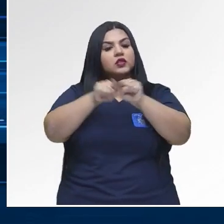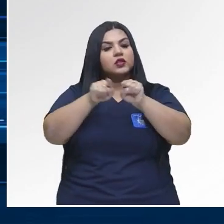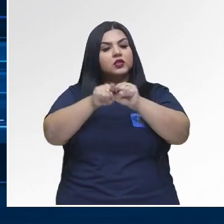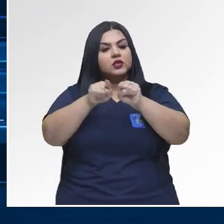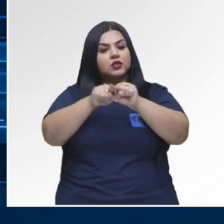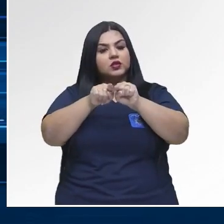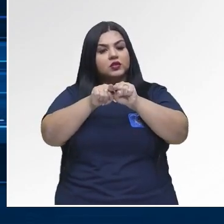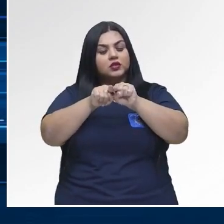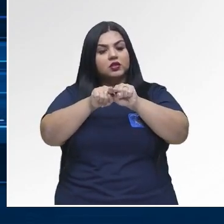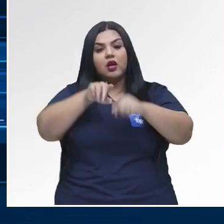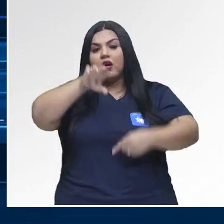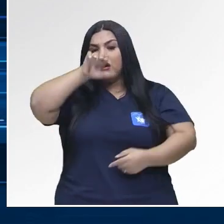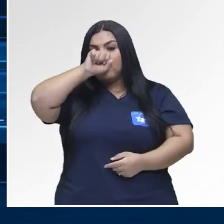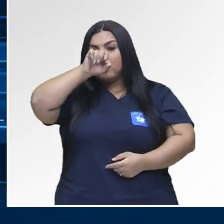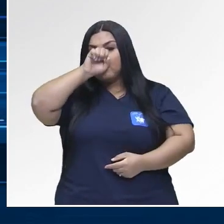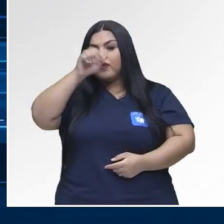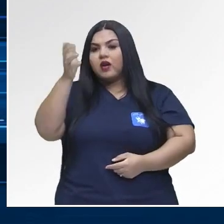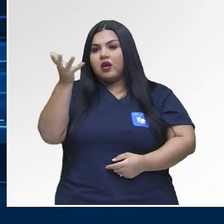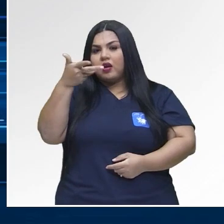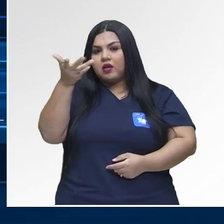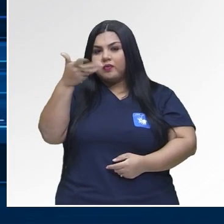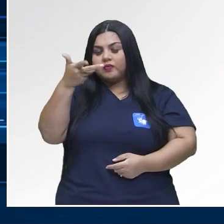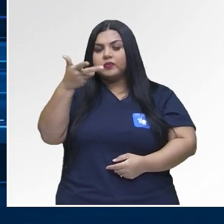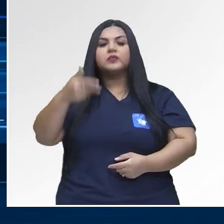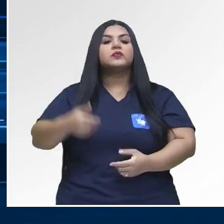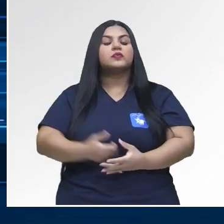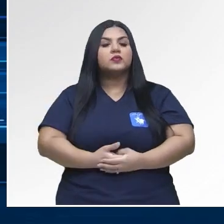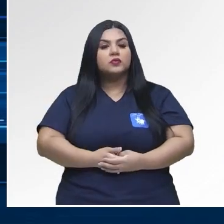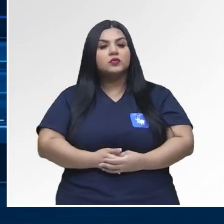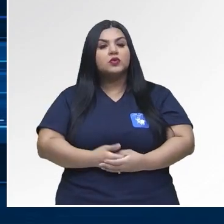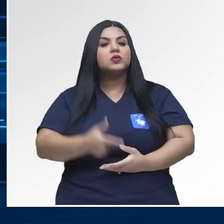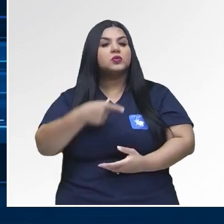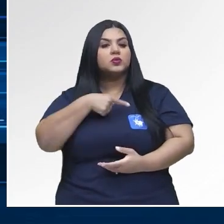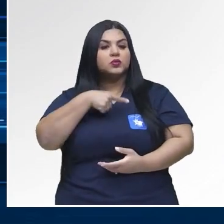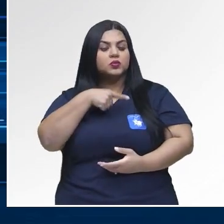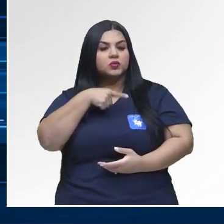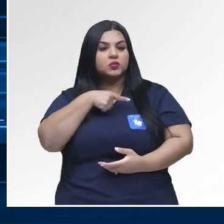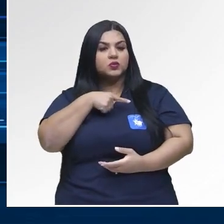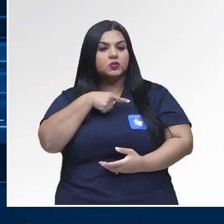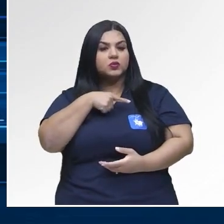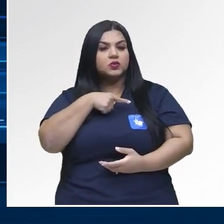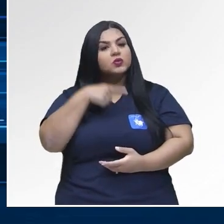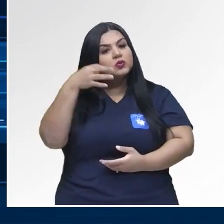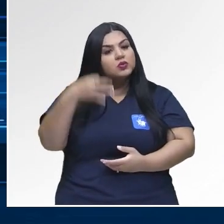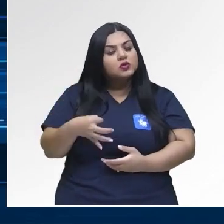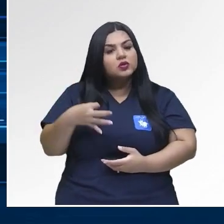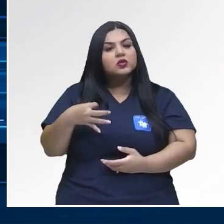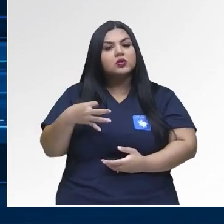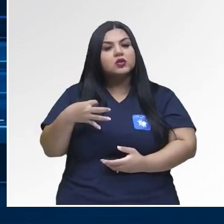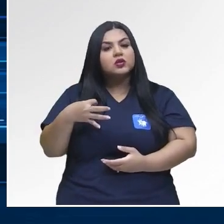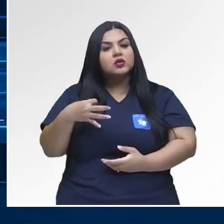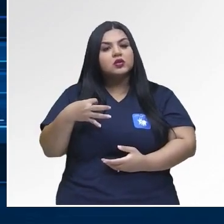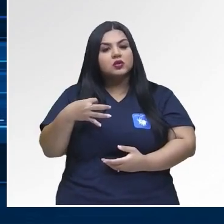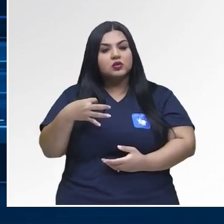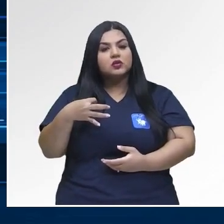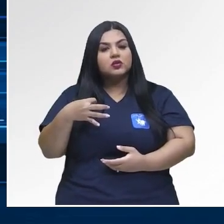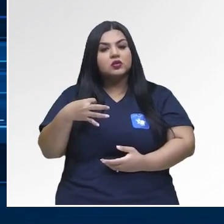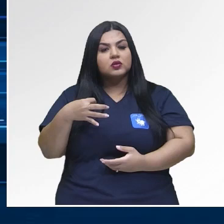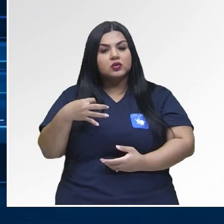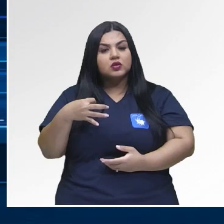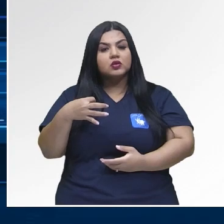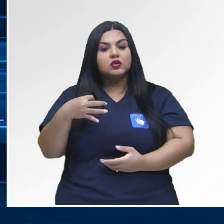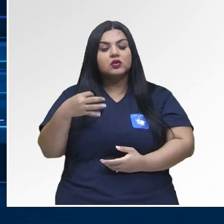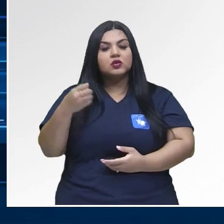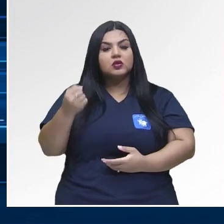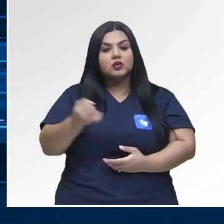frequência respiratória, ok? E aí eu tenho justamente isso para que aumente a